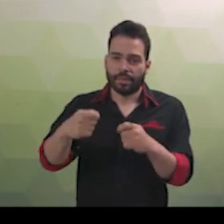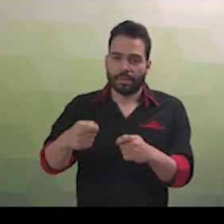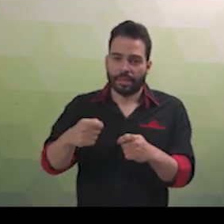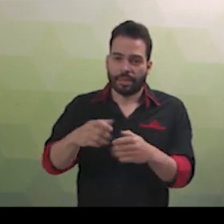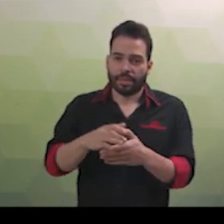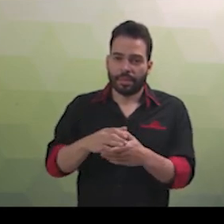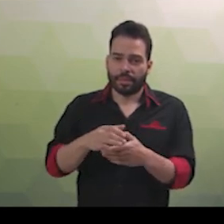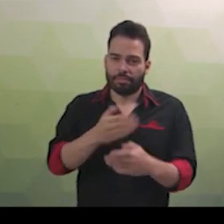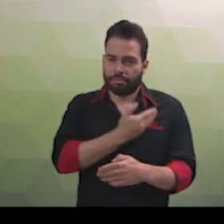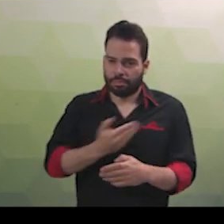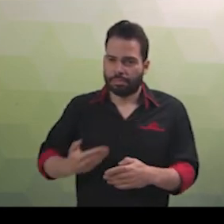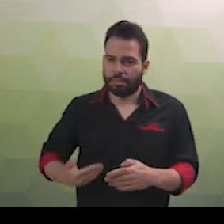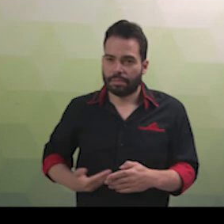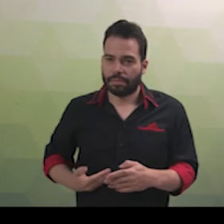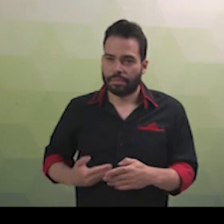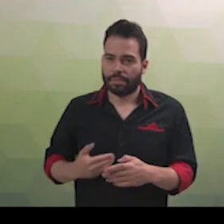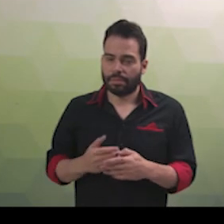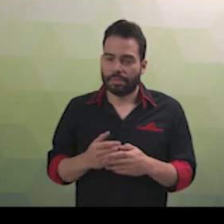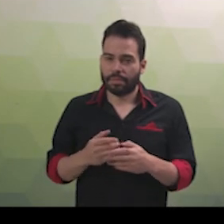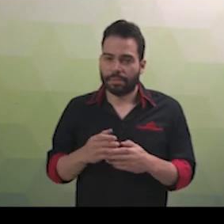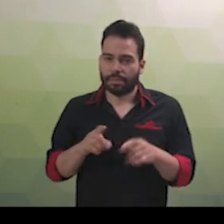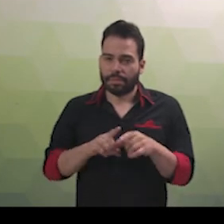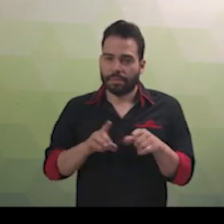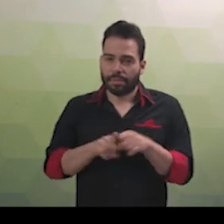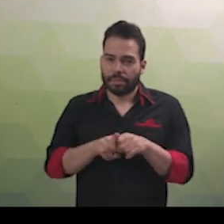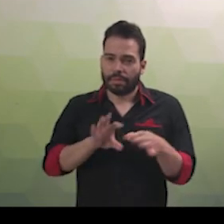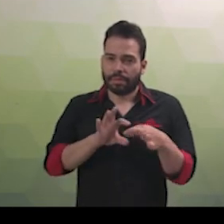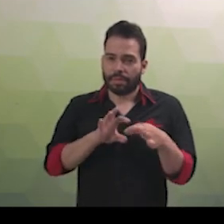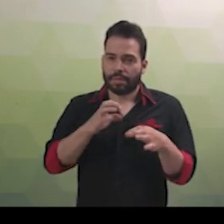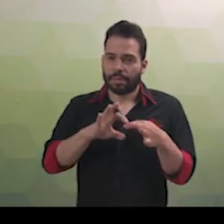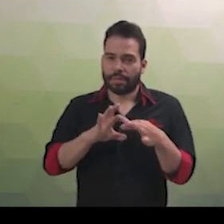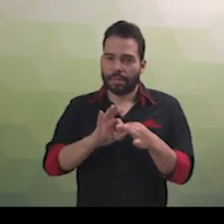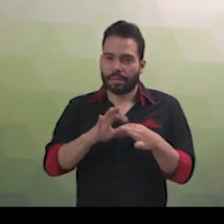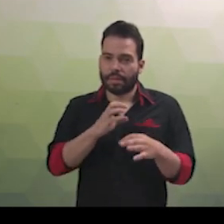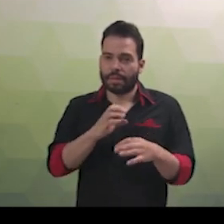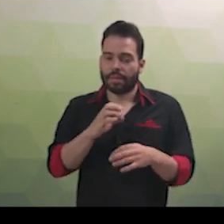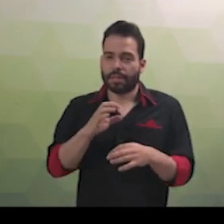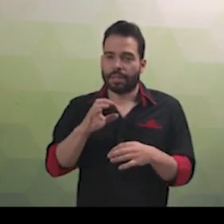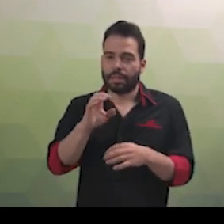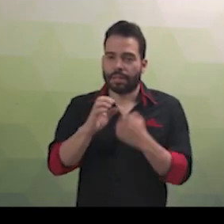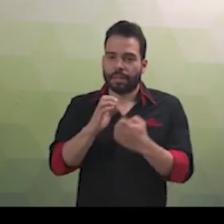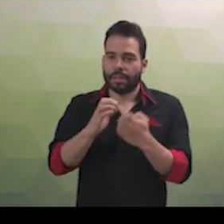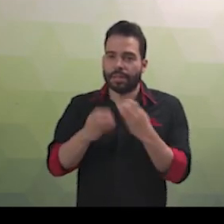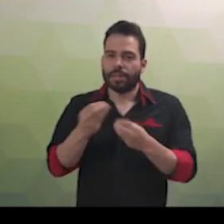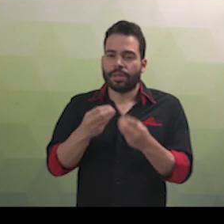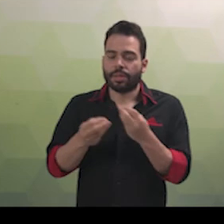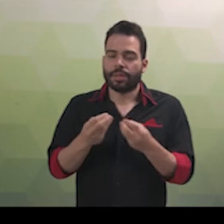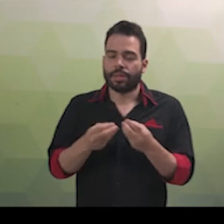poder público, em geral, e empresas concessionárias de serviços públicos, formas